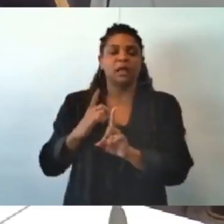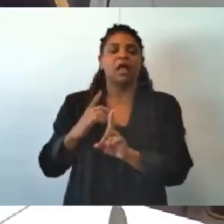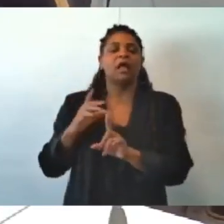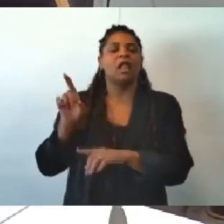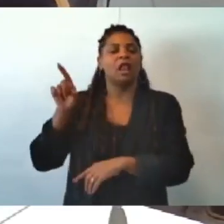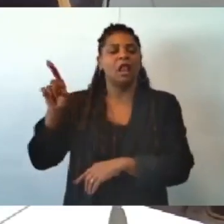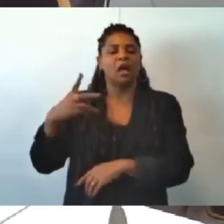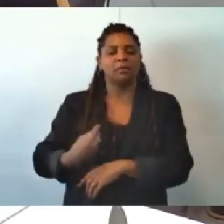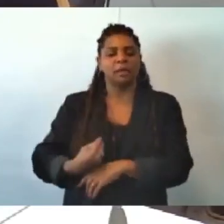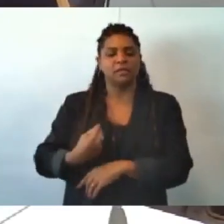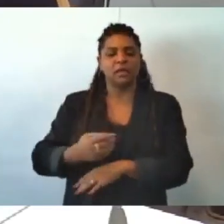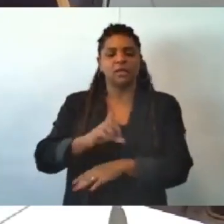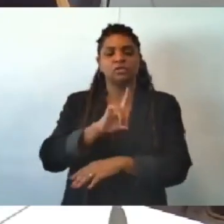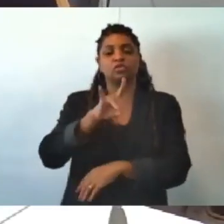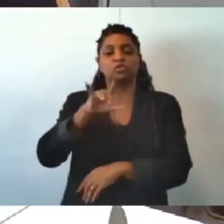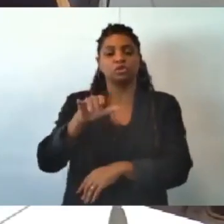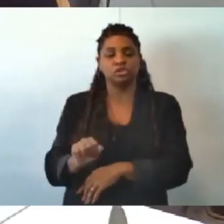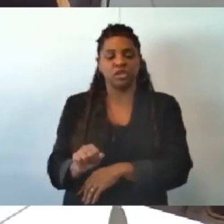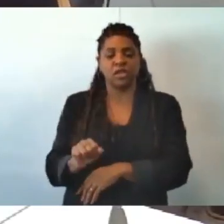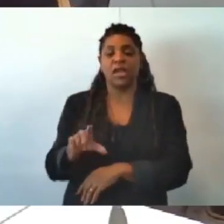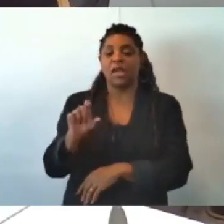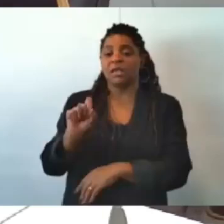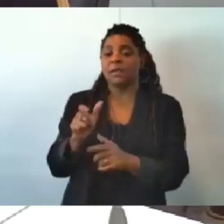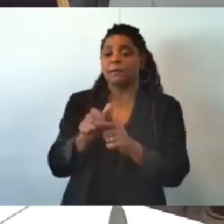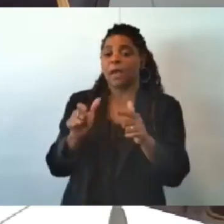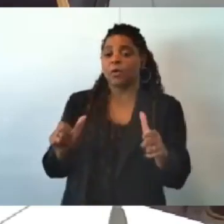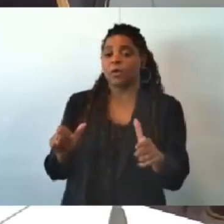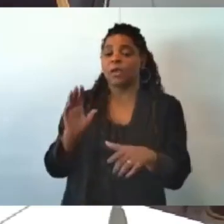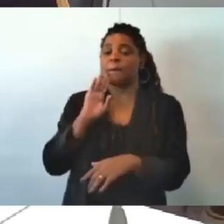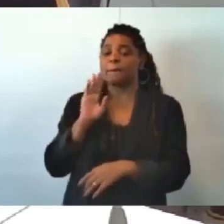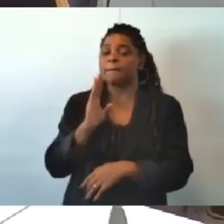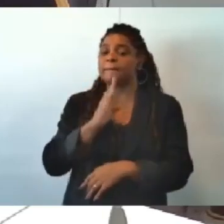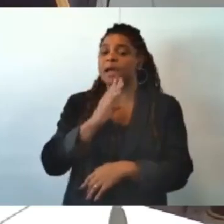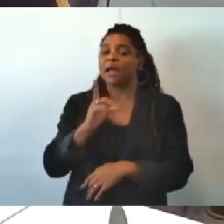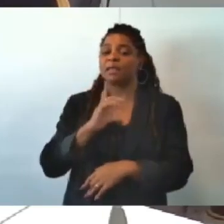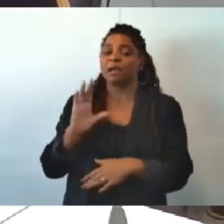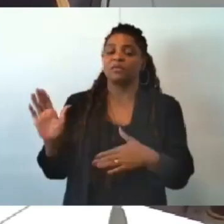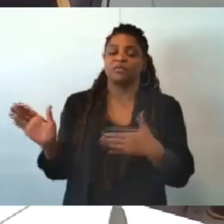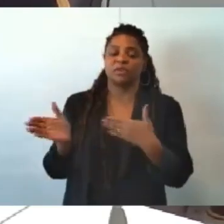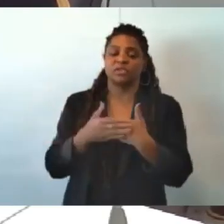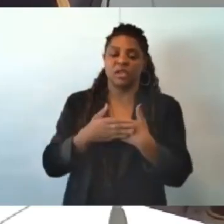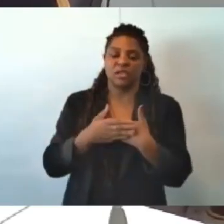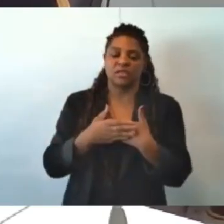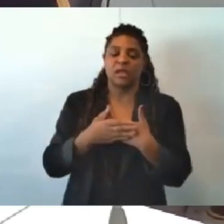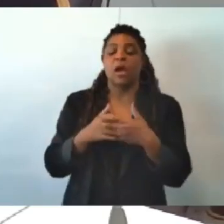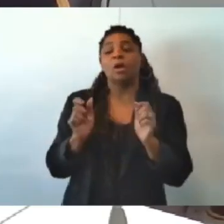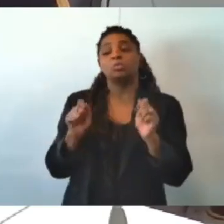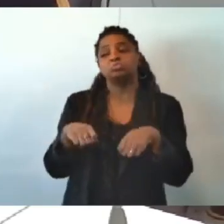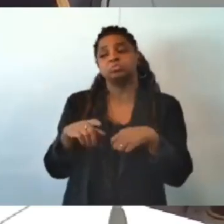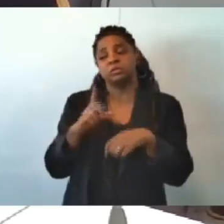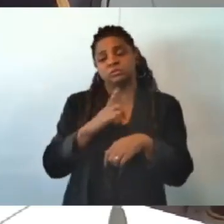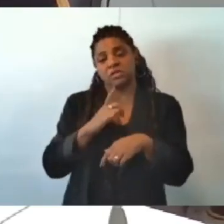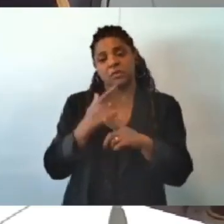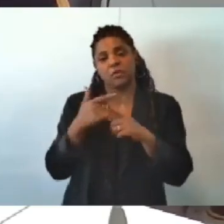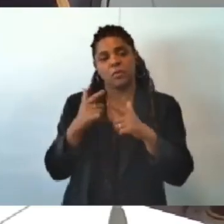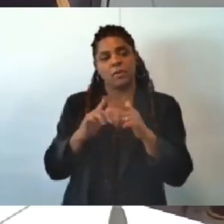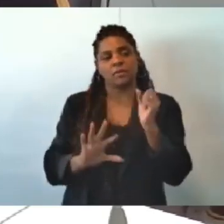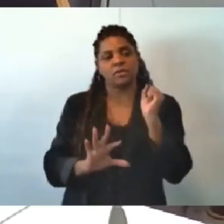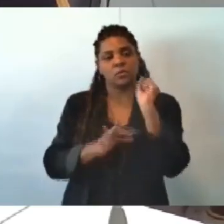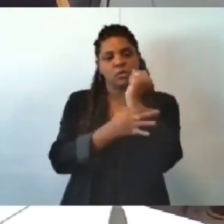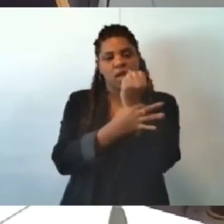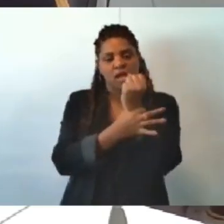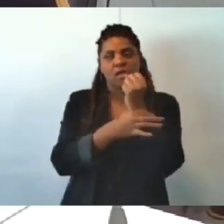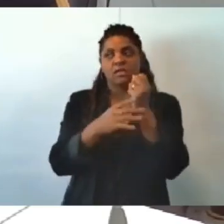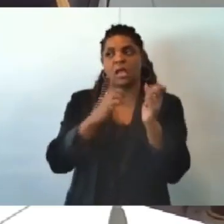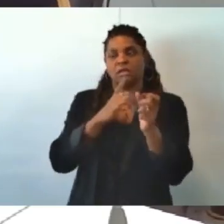não estão abertos, o fechamento da Rua Sapucaí poderá atrair problemas de segurança, como a concentração de pessoas em